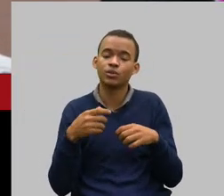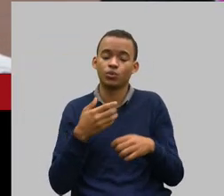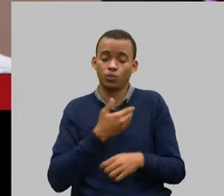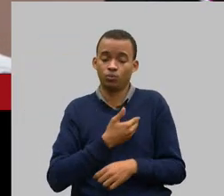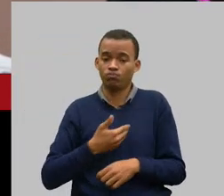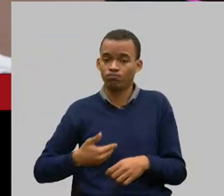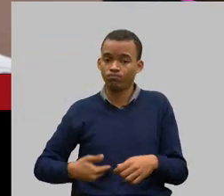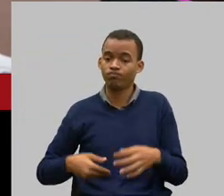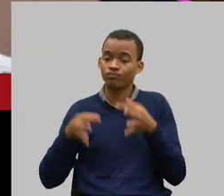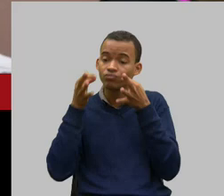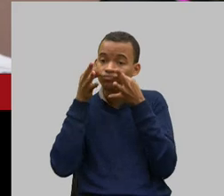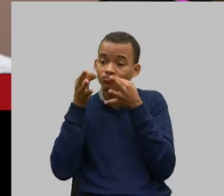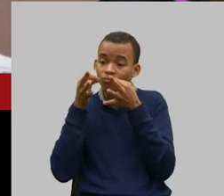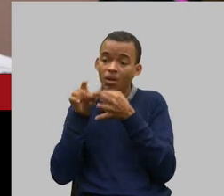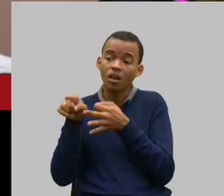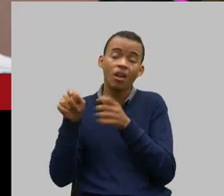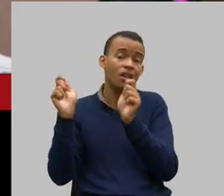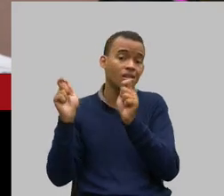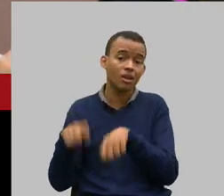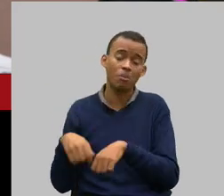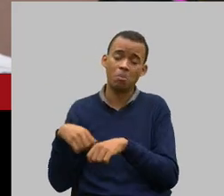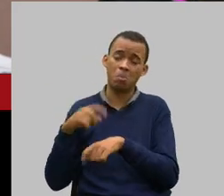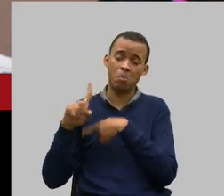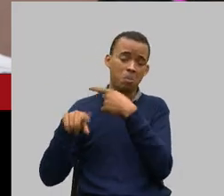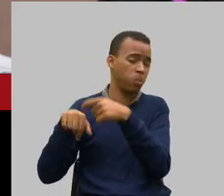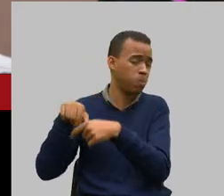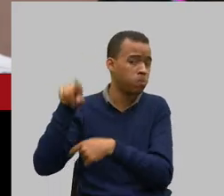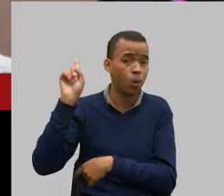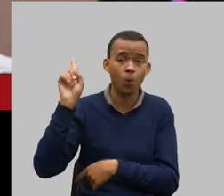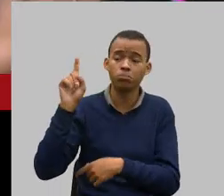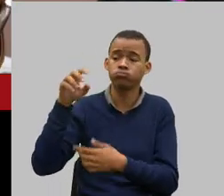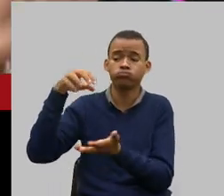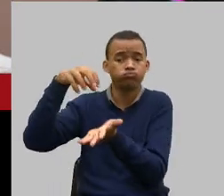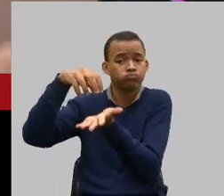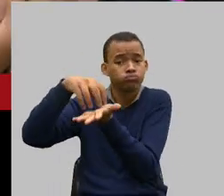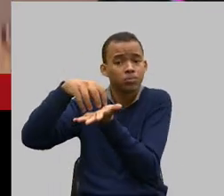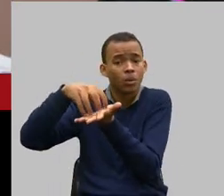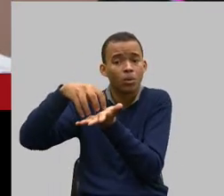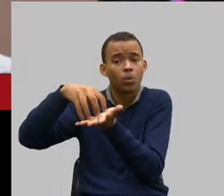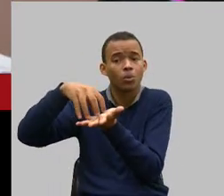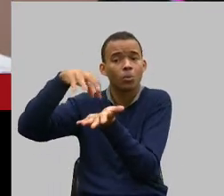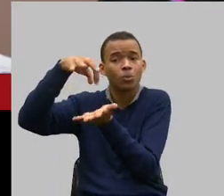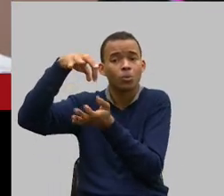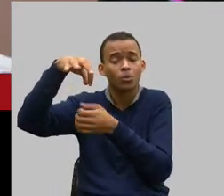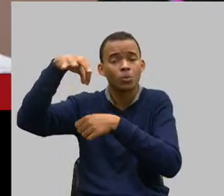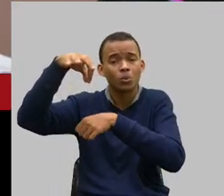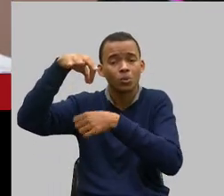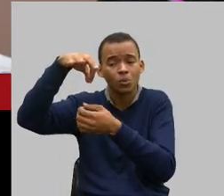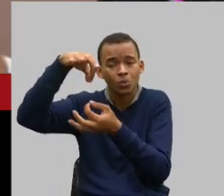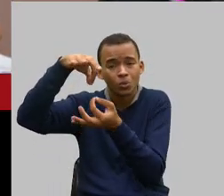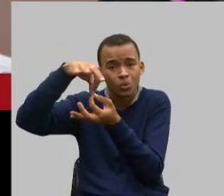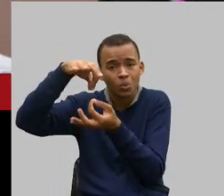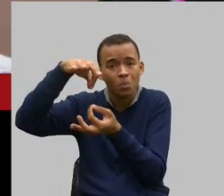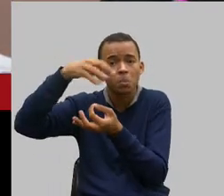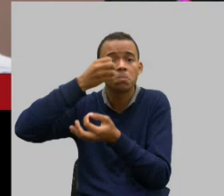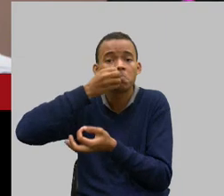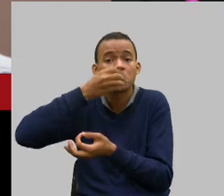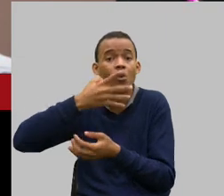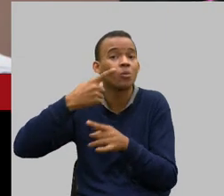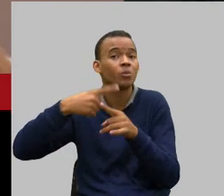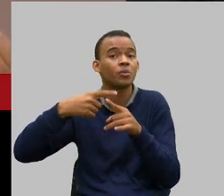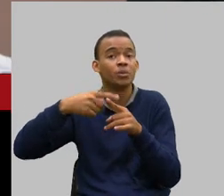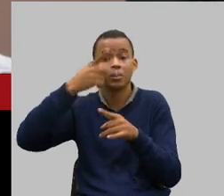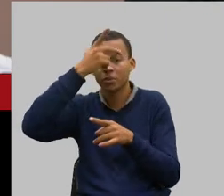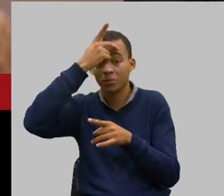para uma região que é muito Próspera e que é muito bem localizada né já que qualquer pessoa que quer chegar de outro país